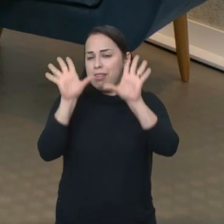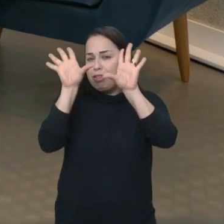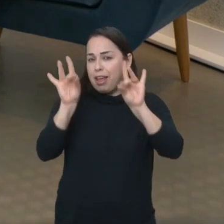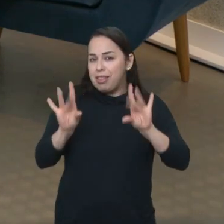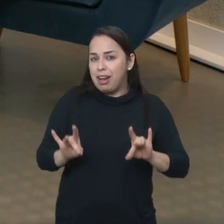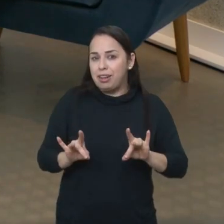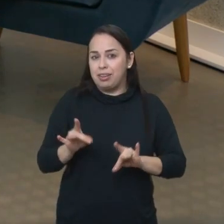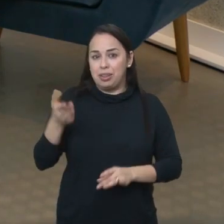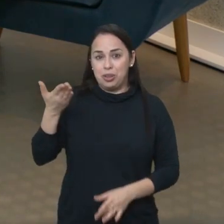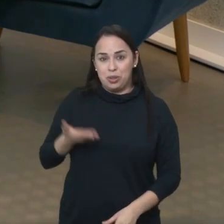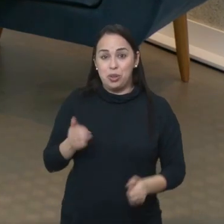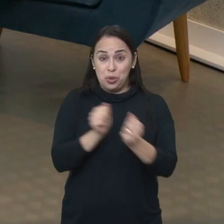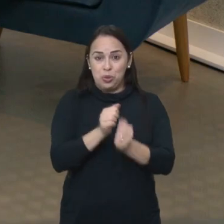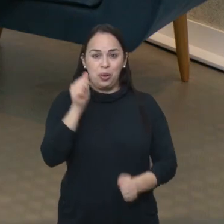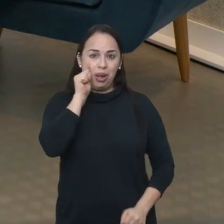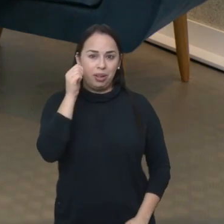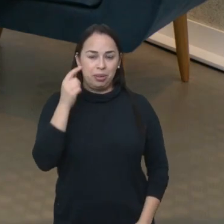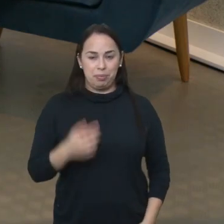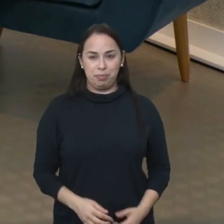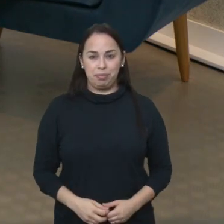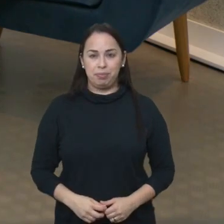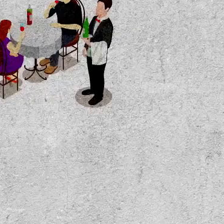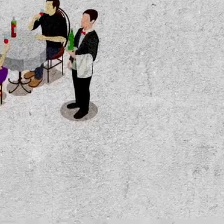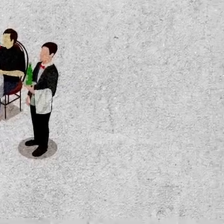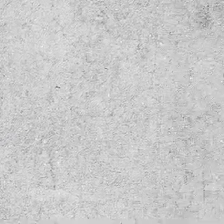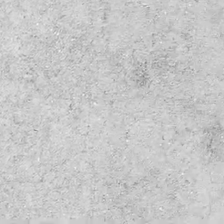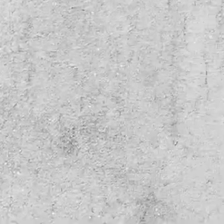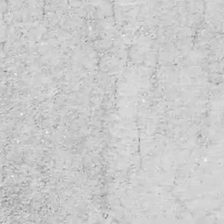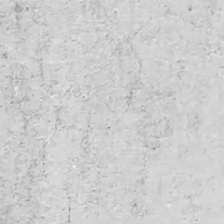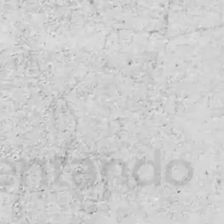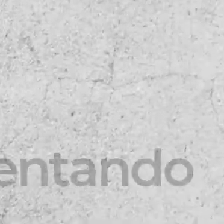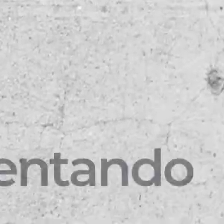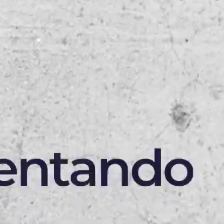mais alguns detalhes com a Aline Ambrosio. Voltamos já.